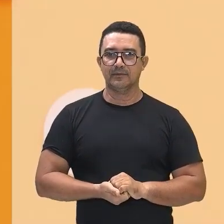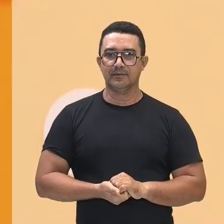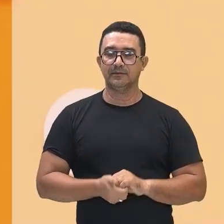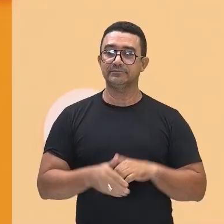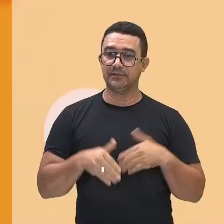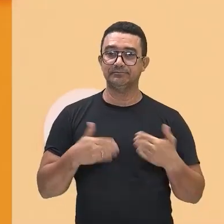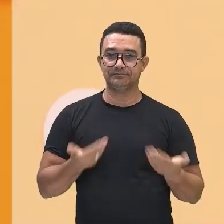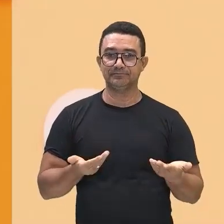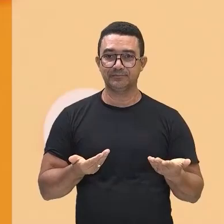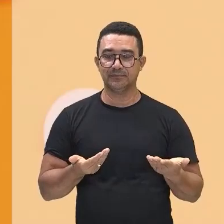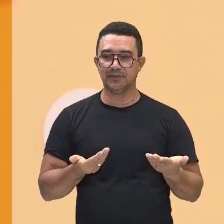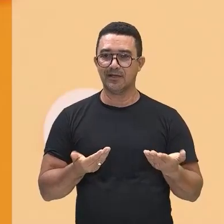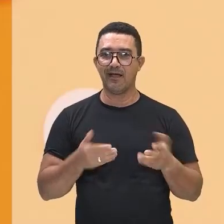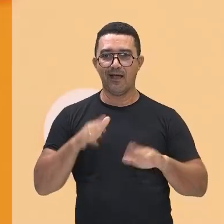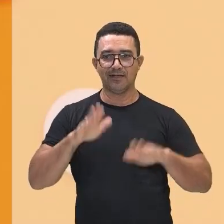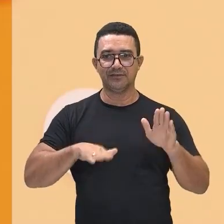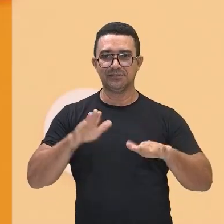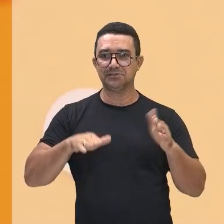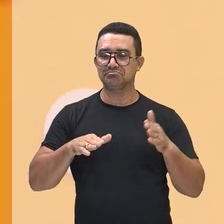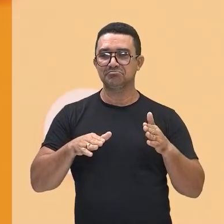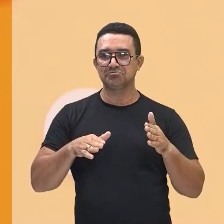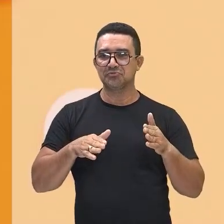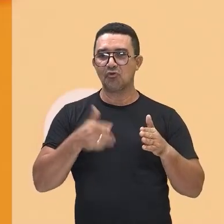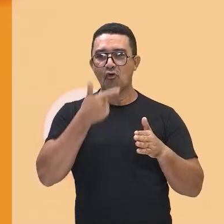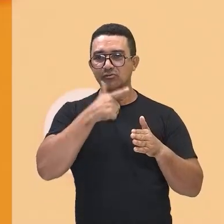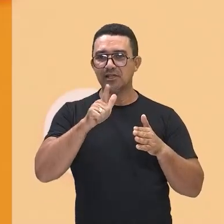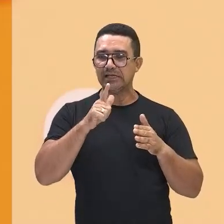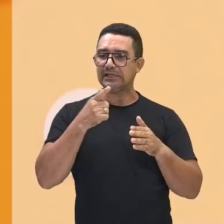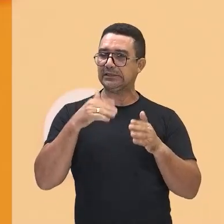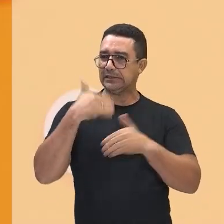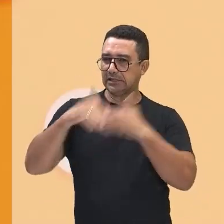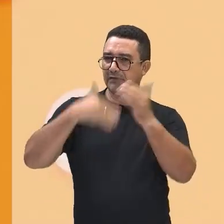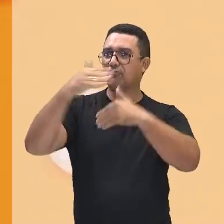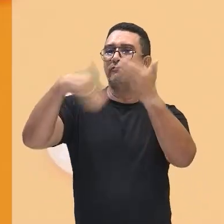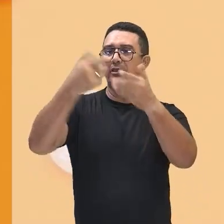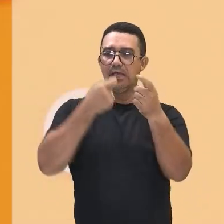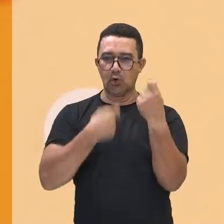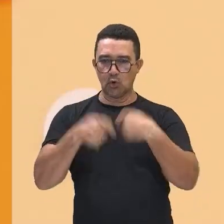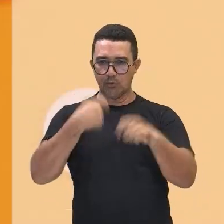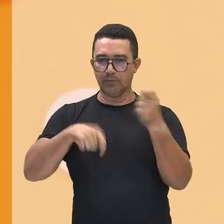realmente impedindo de desenvolver cada vez mais a parte econômica daquele